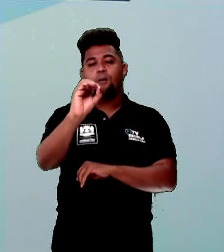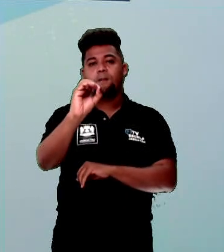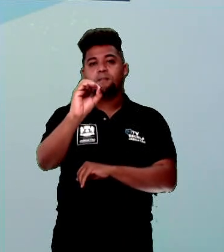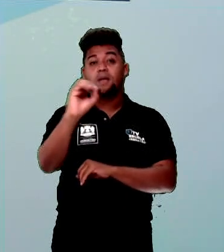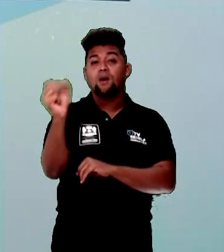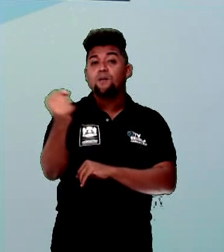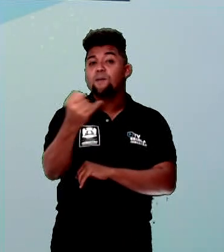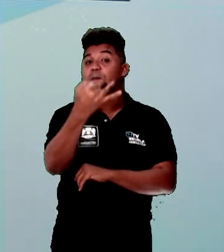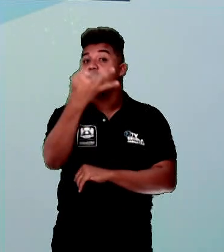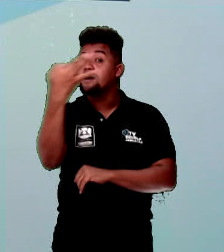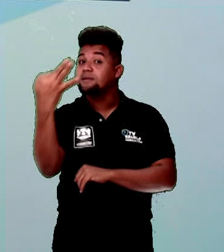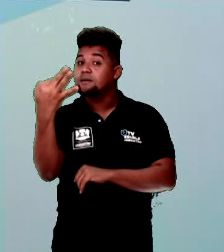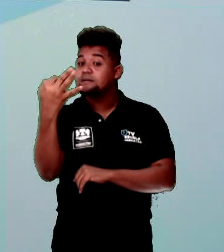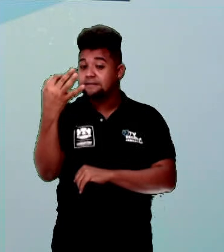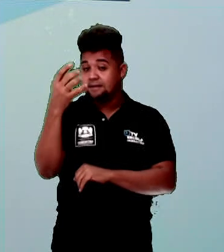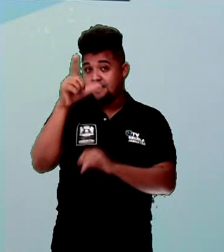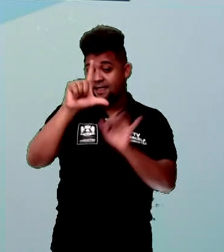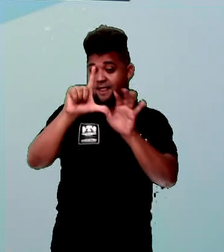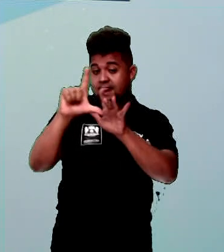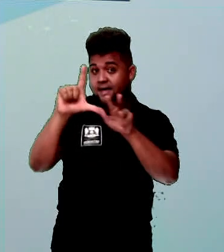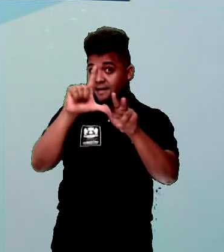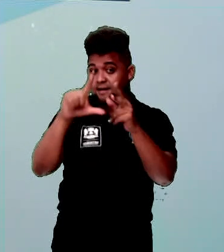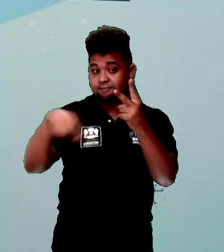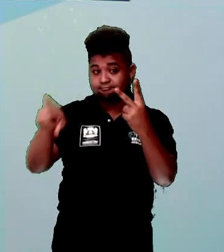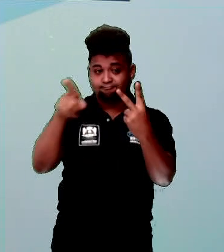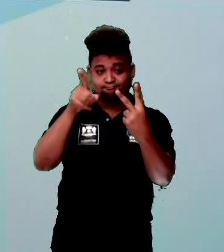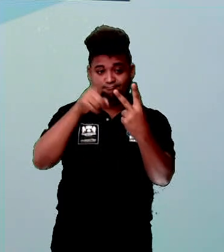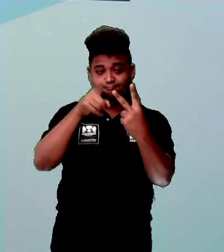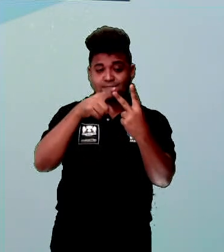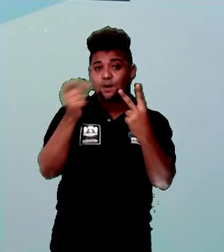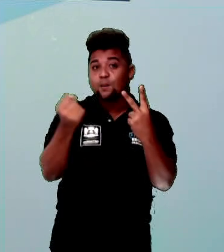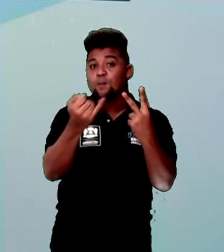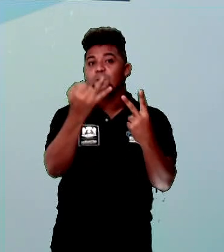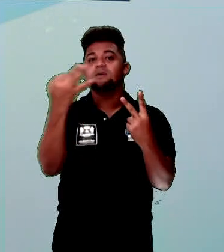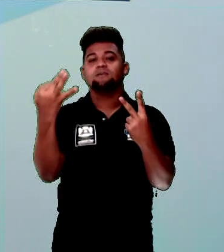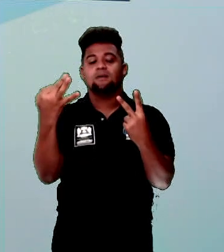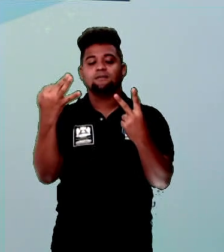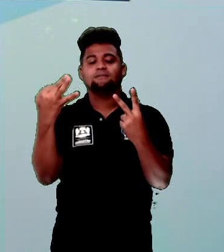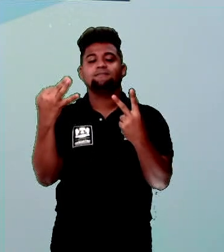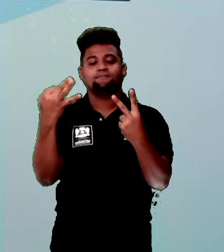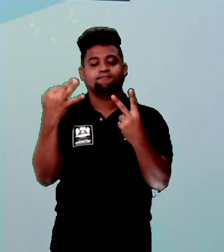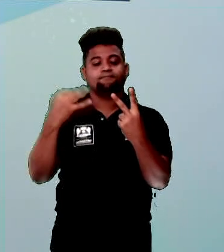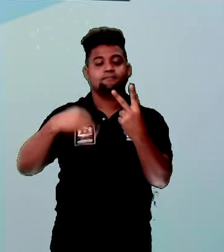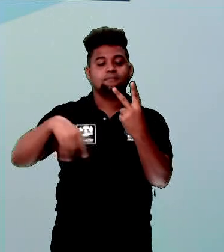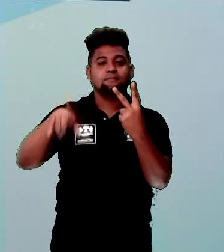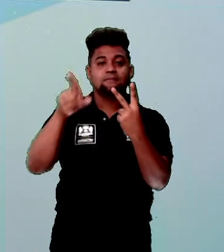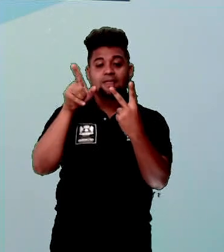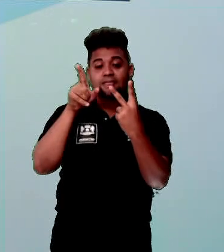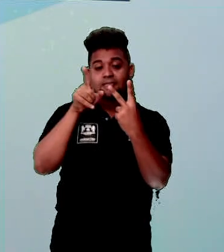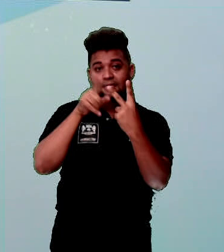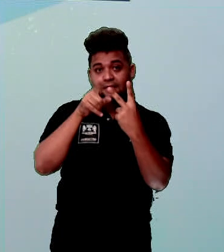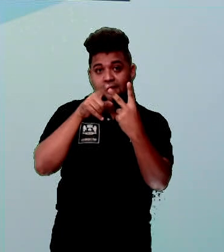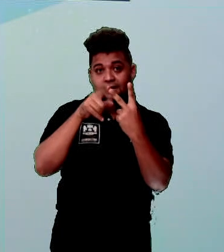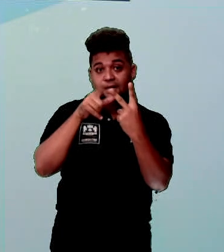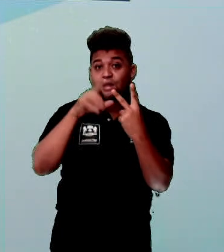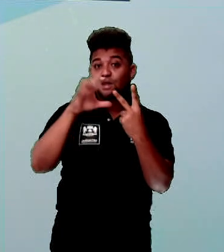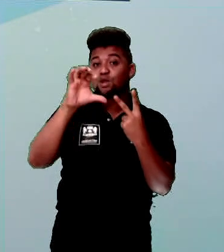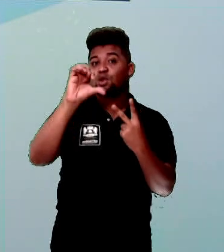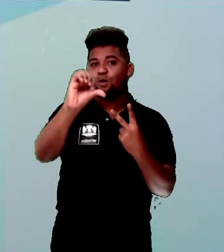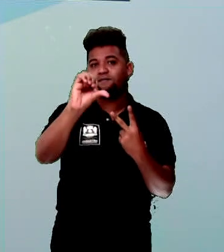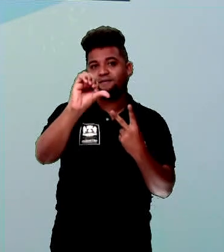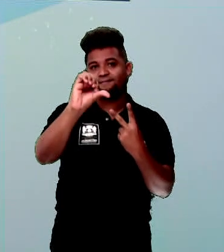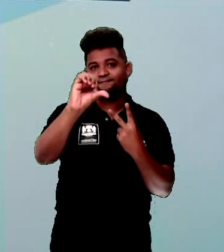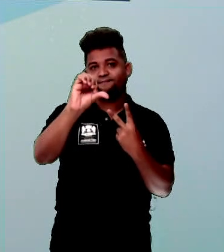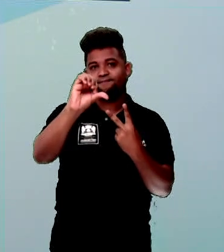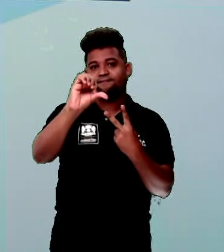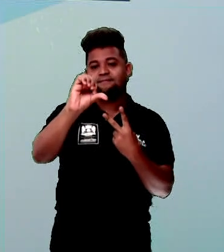Quantas letras nós temos aqui? Uma, duas, três, quatro, cinco, seis, sete, oito, nove. E